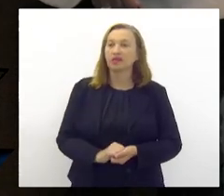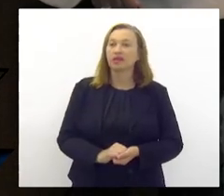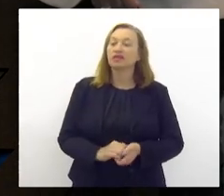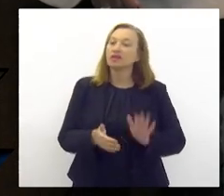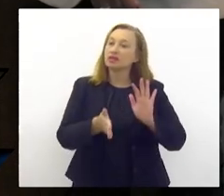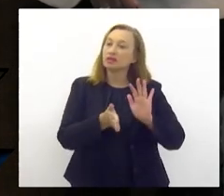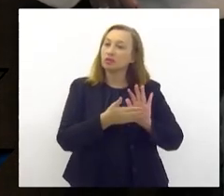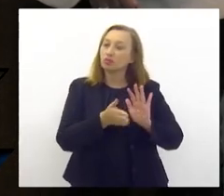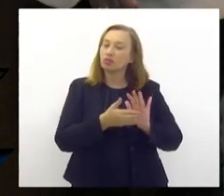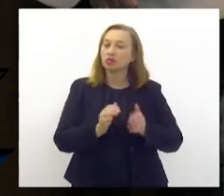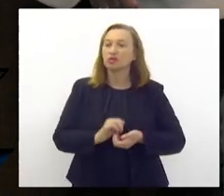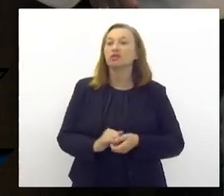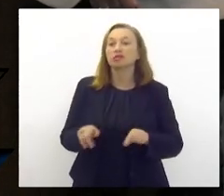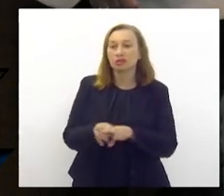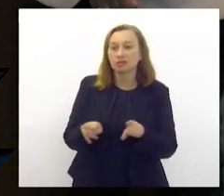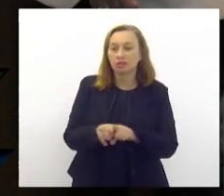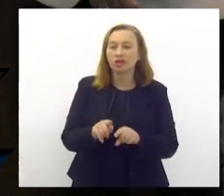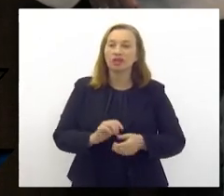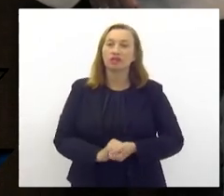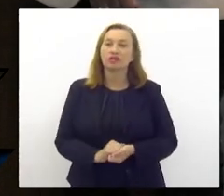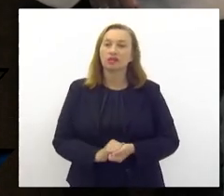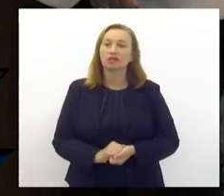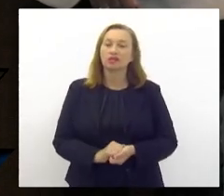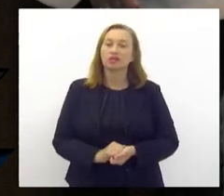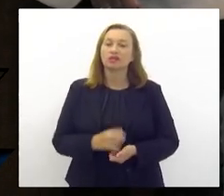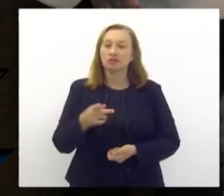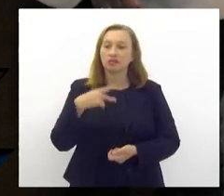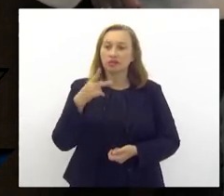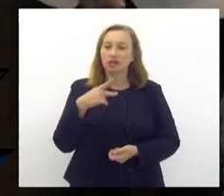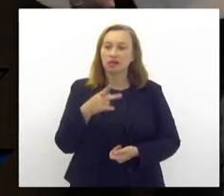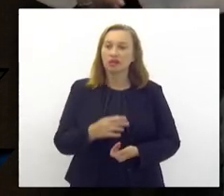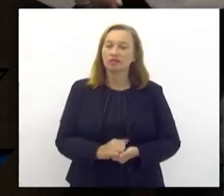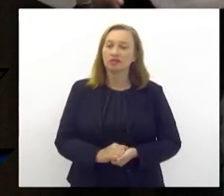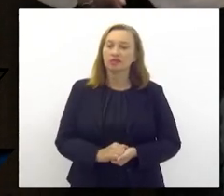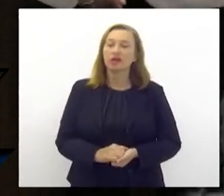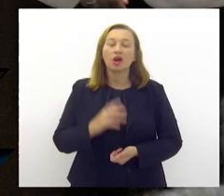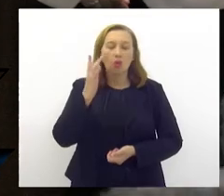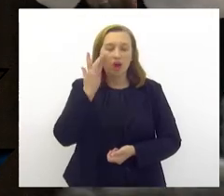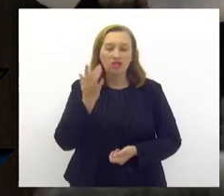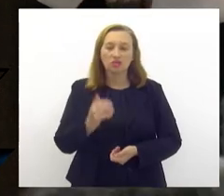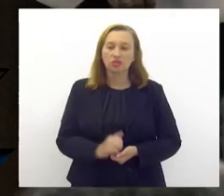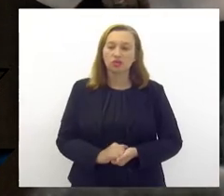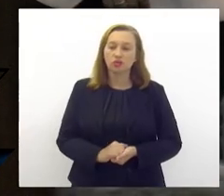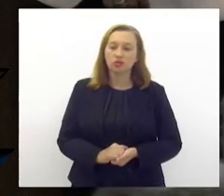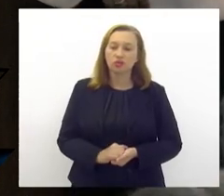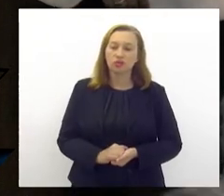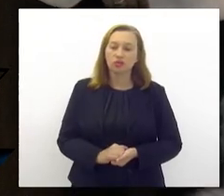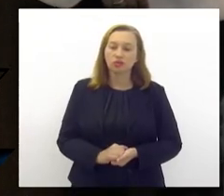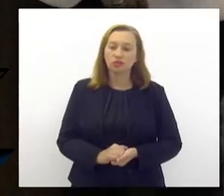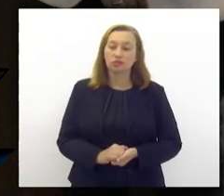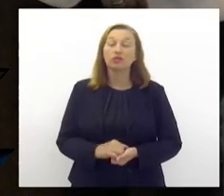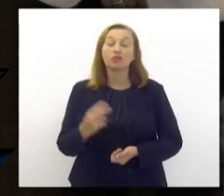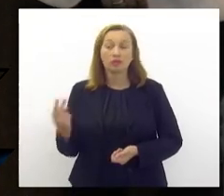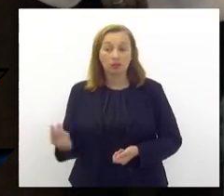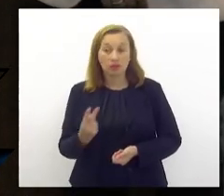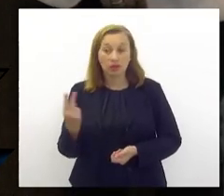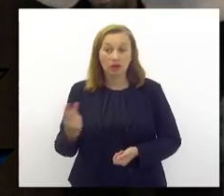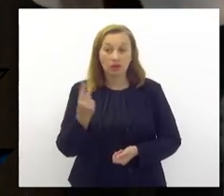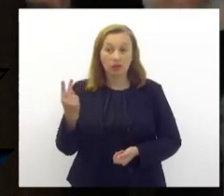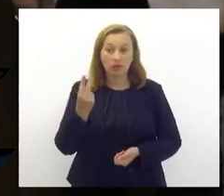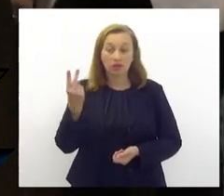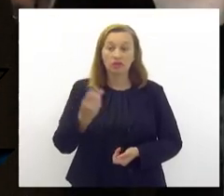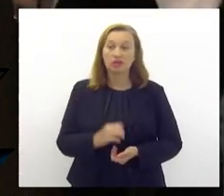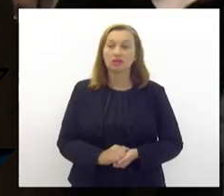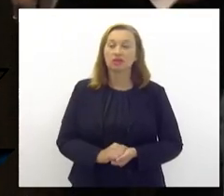essa proposição, e também ressaltar que acho que é devidamente valorosa